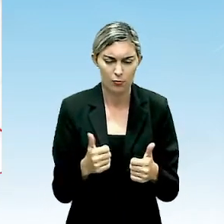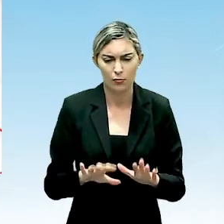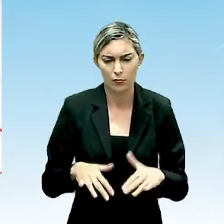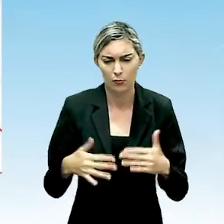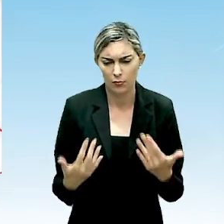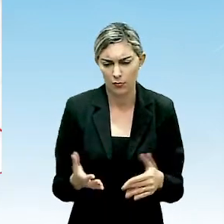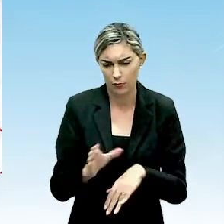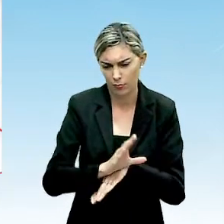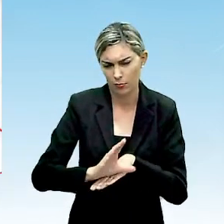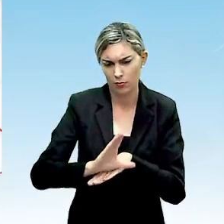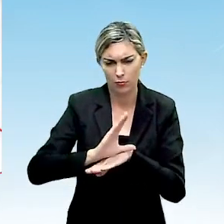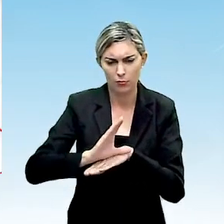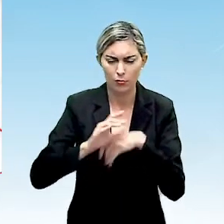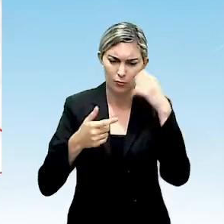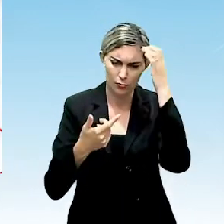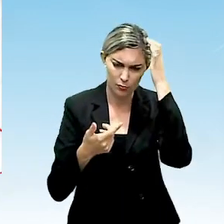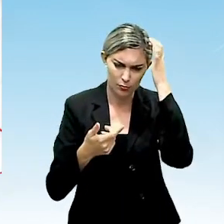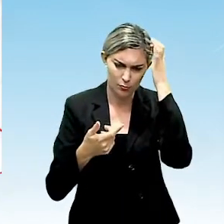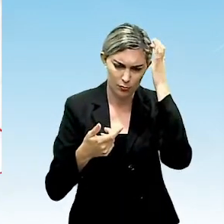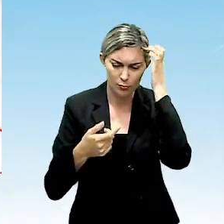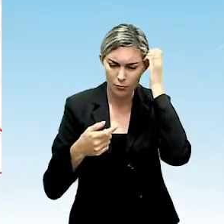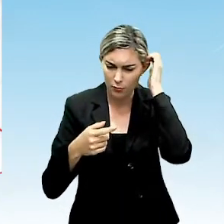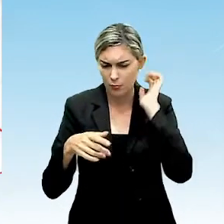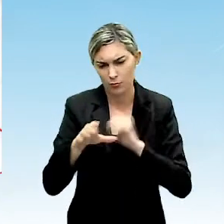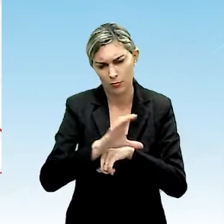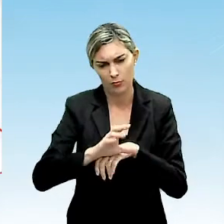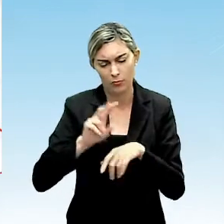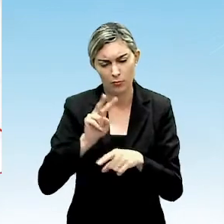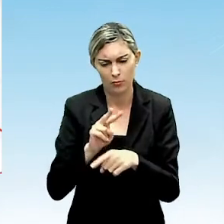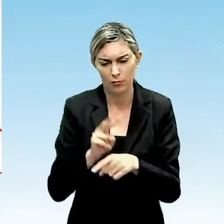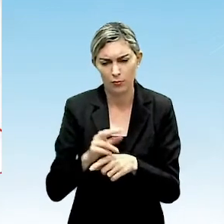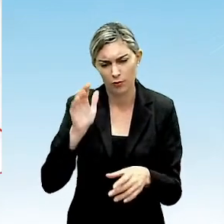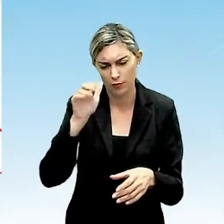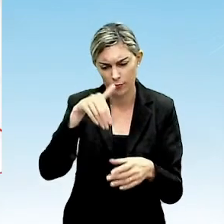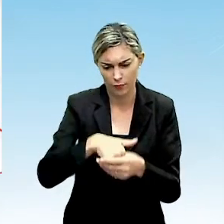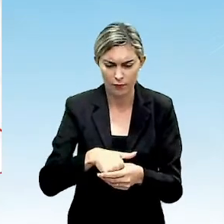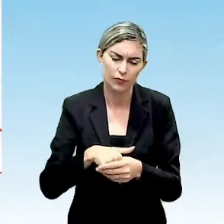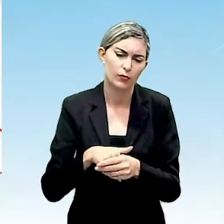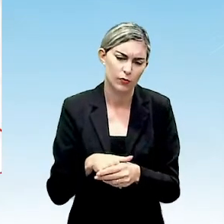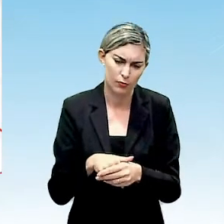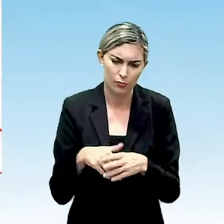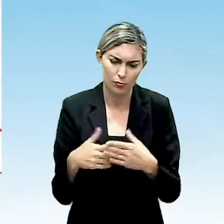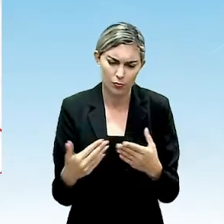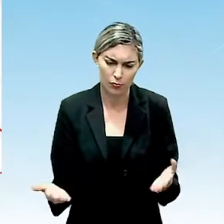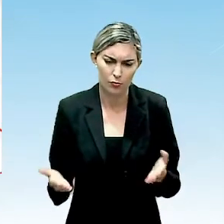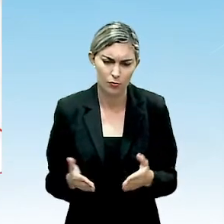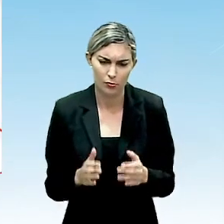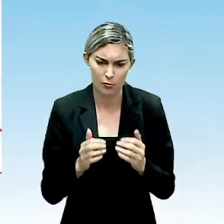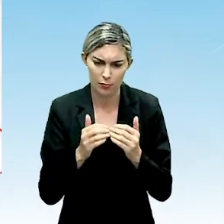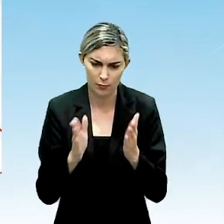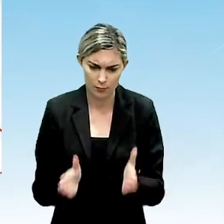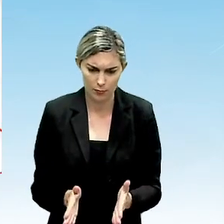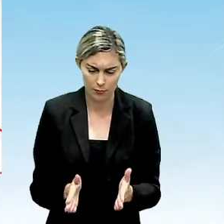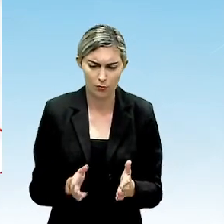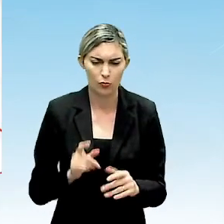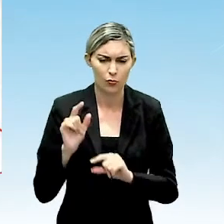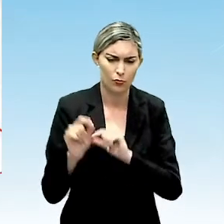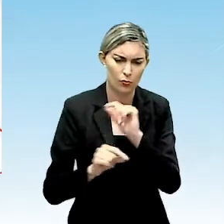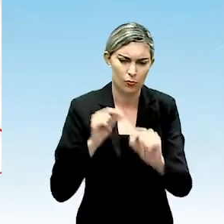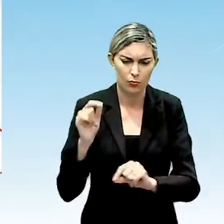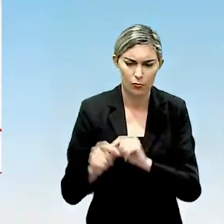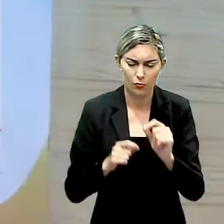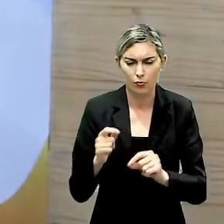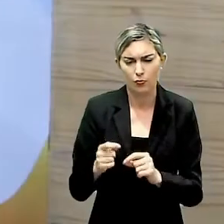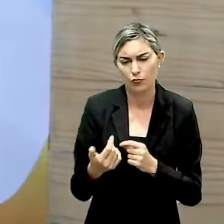essa Constituição vai ser uma Constituição que prevê esse voto censitário. E olha só, o voto aberto, o que é isso?